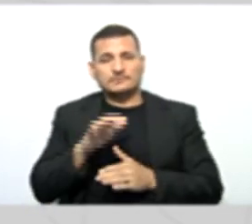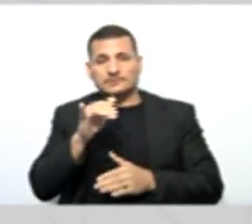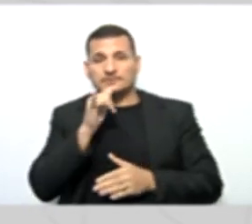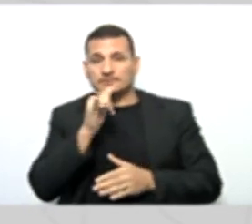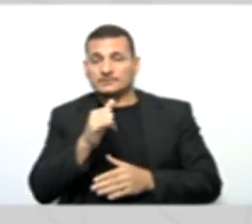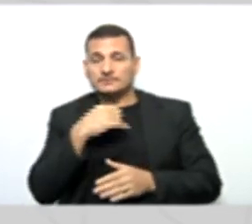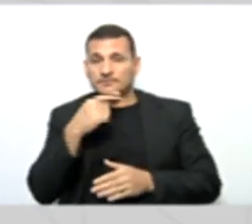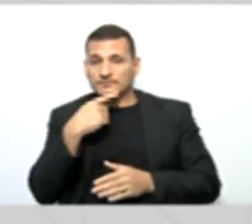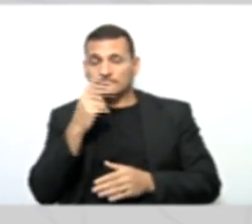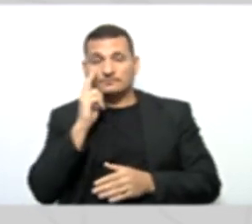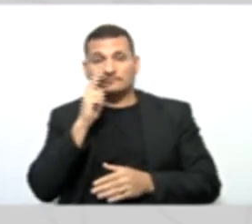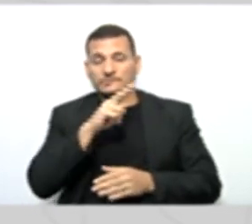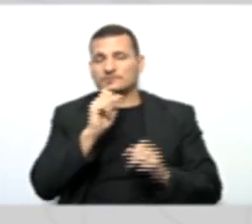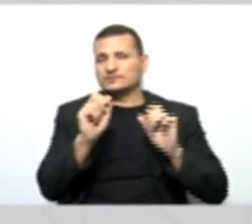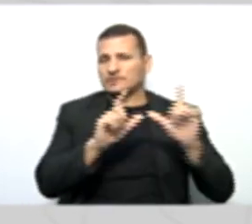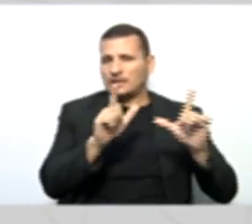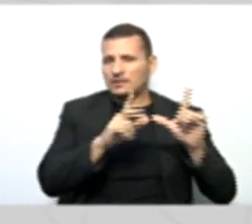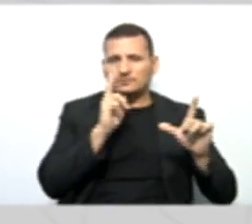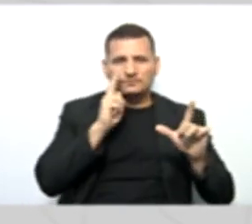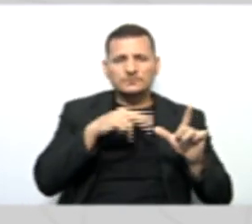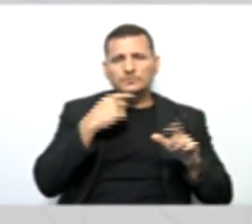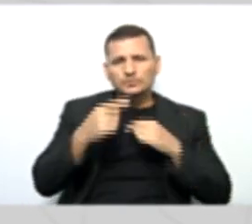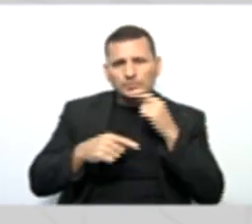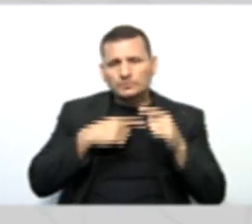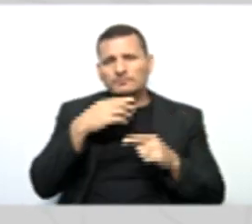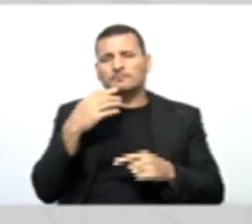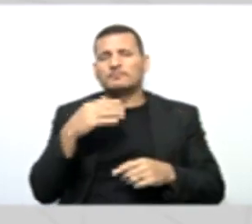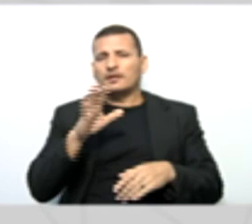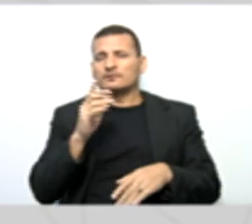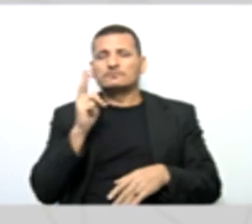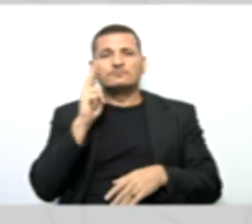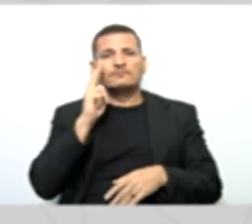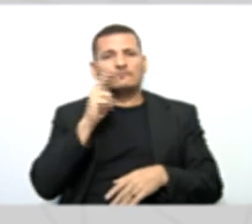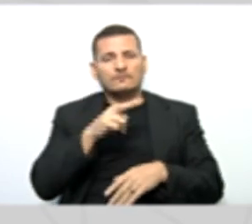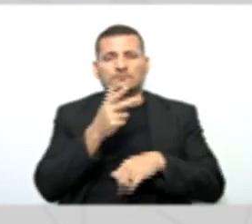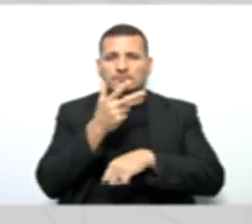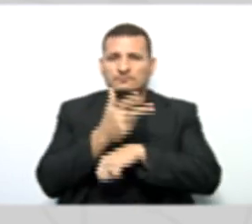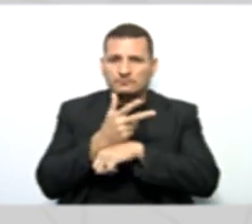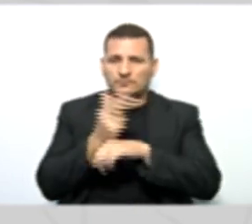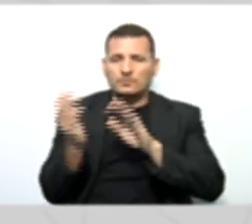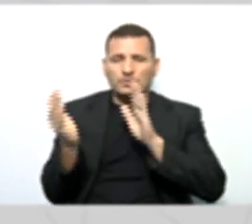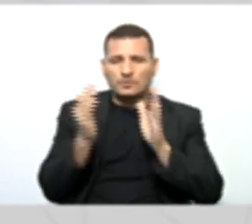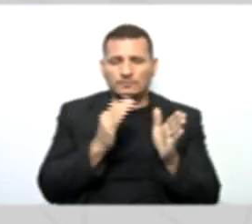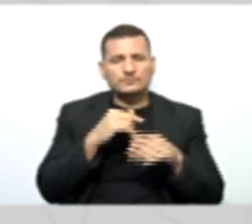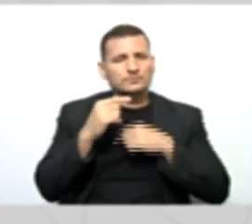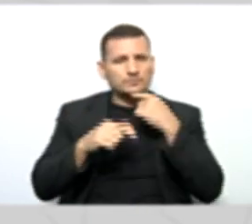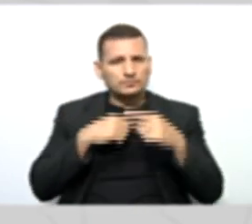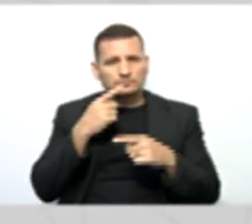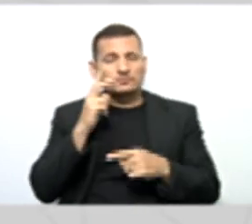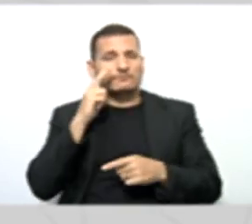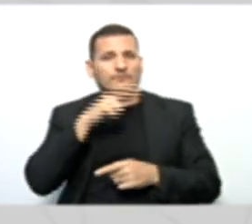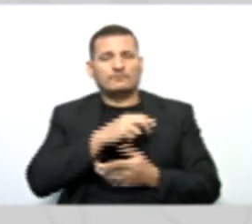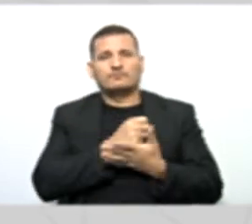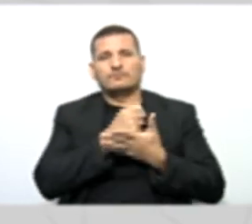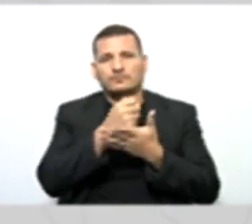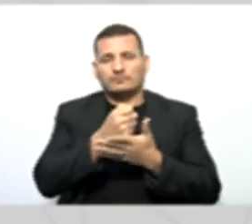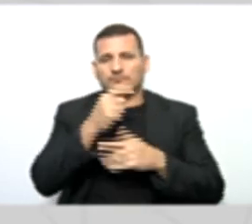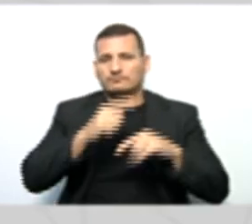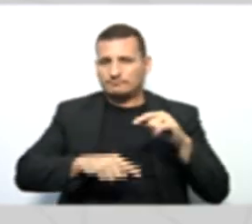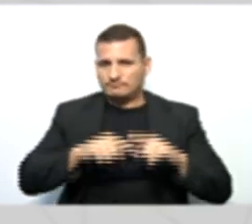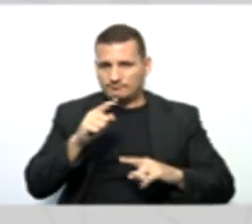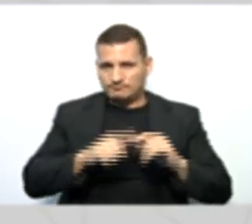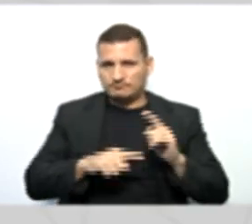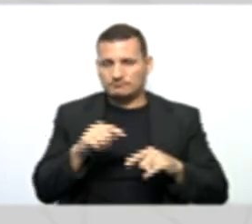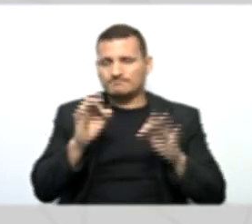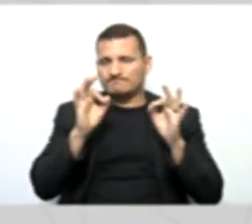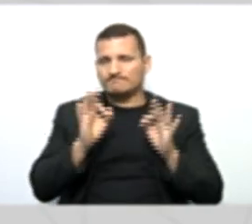dúvida? Olha no slide. Ficou com mais dúvida? Reassiste a aula. Ainda está com dúvida? Vê o material de apoio, que com